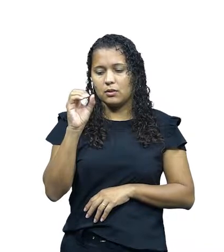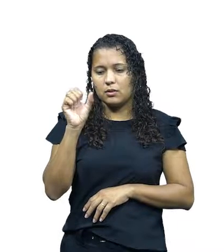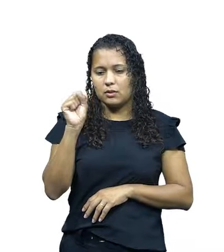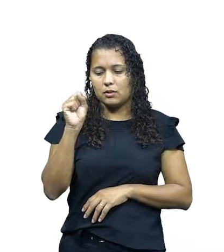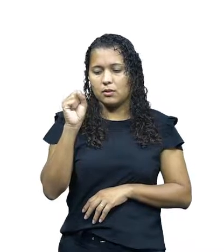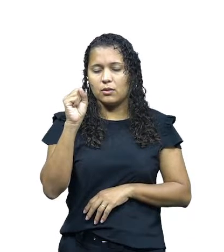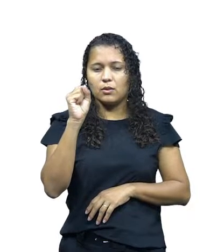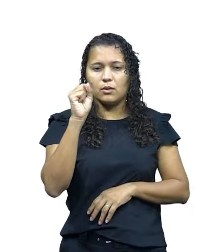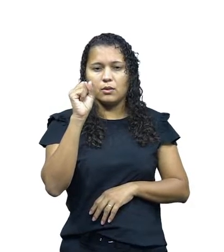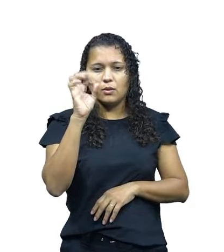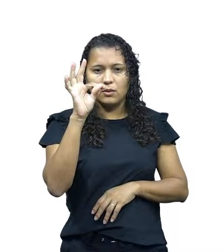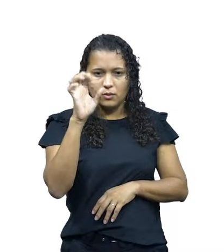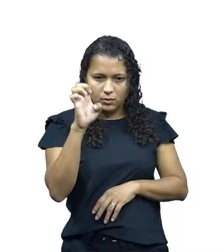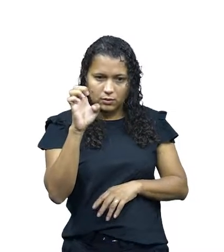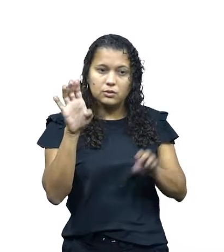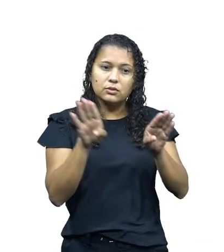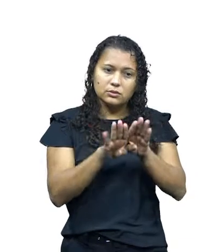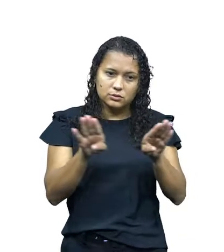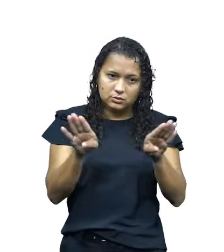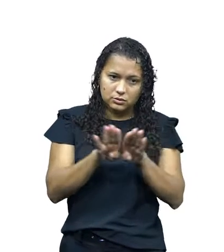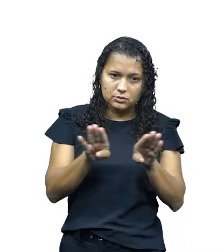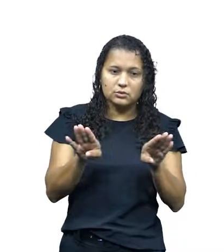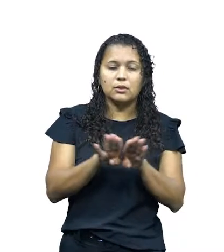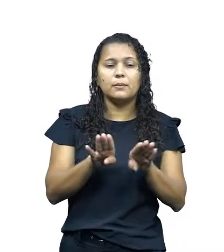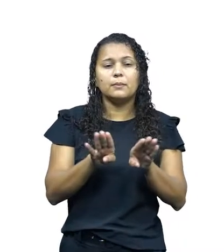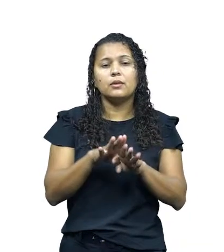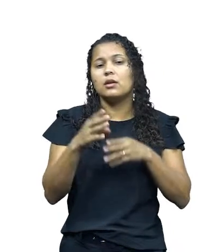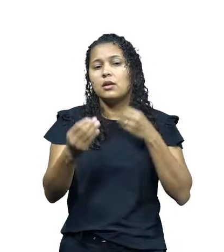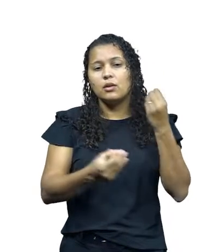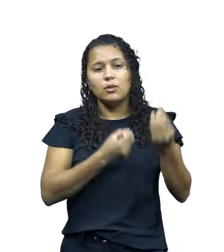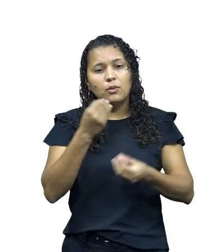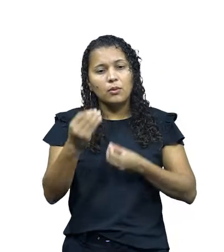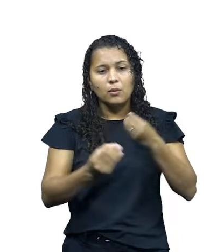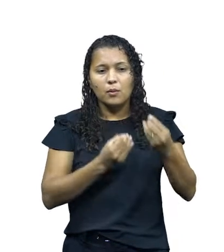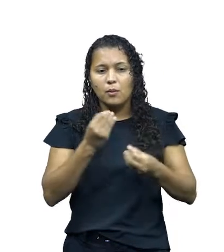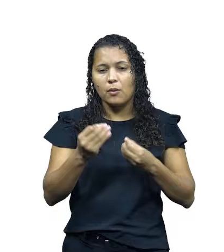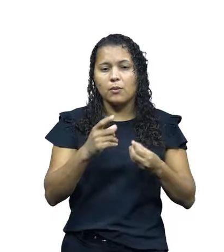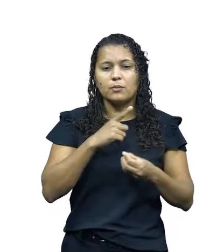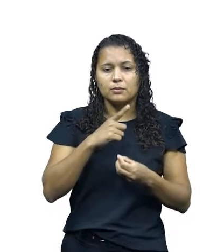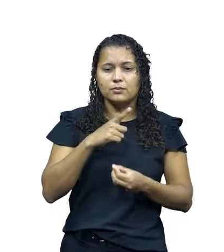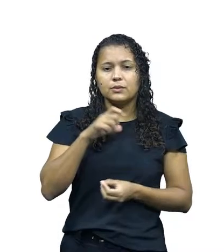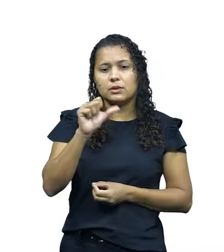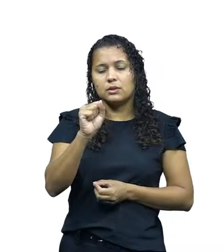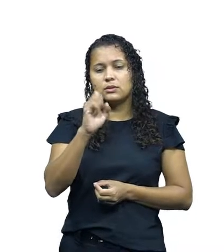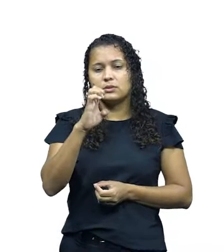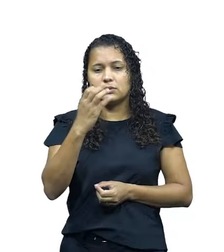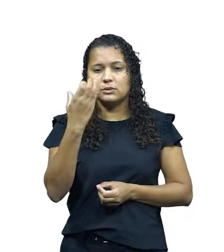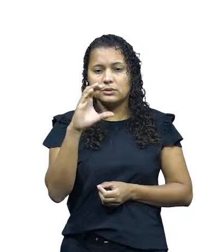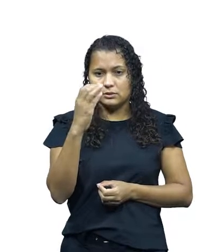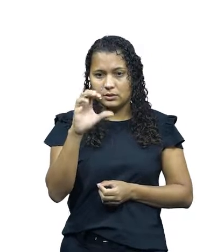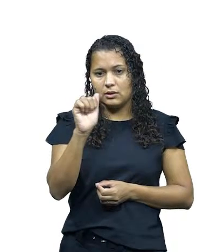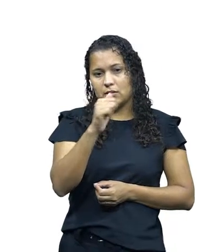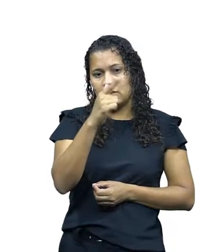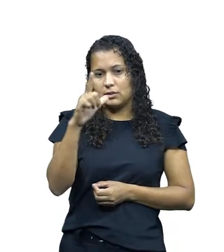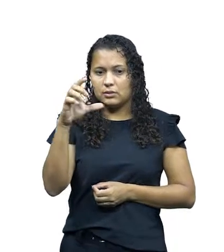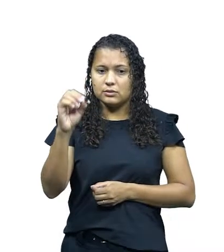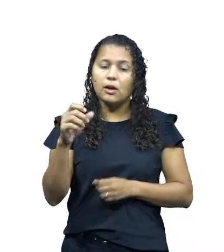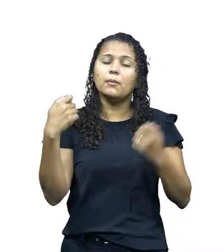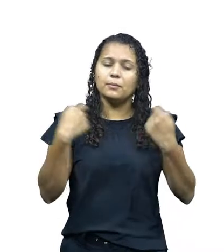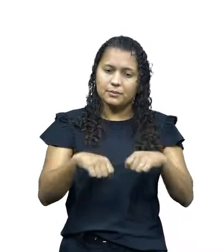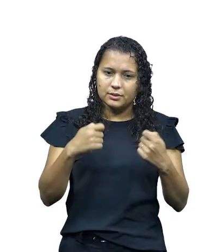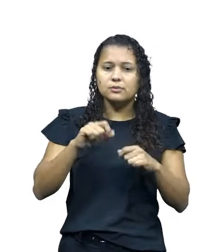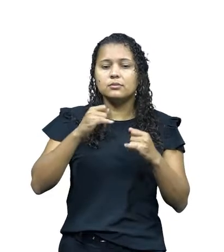o terceiro passo é a superfície seccionada. Ela também é chamada de seção. Então, ela deverá